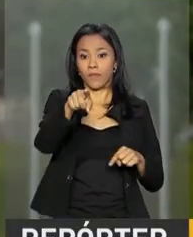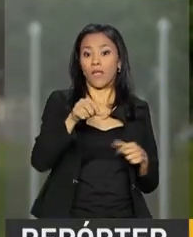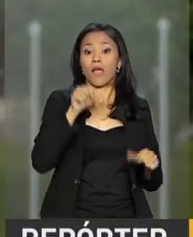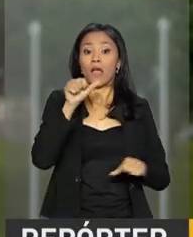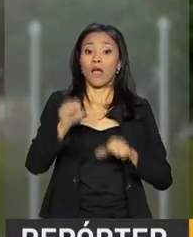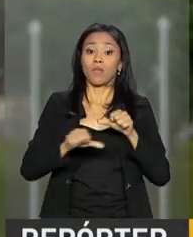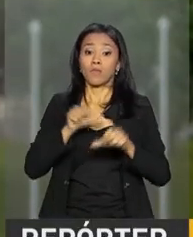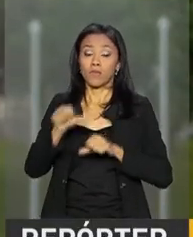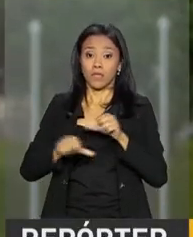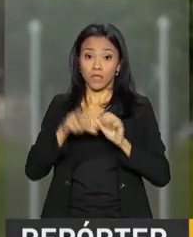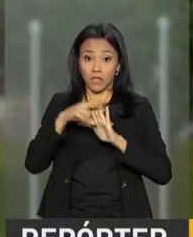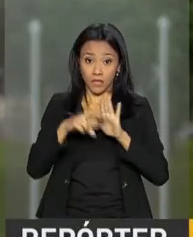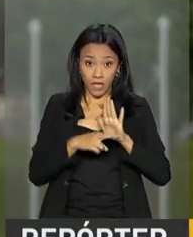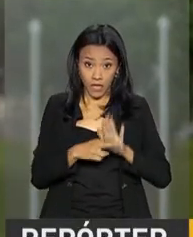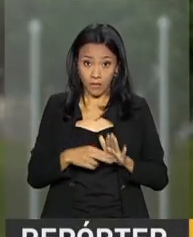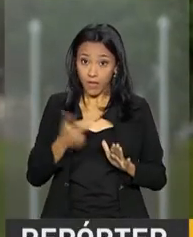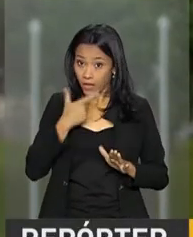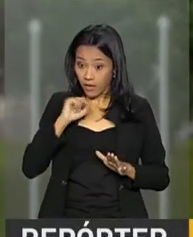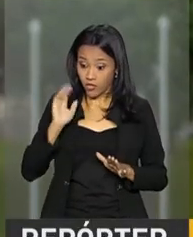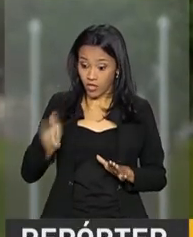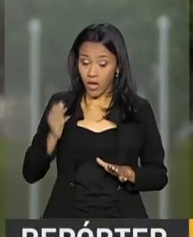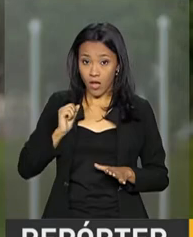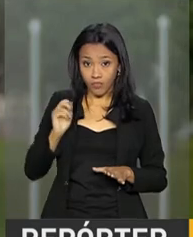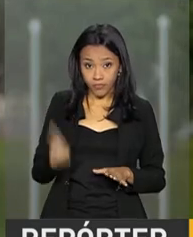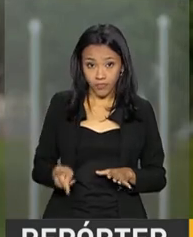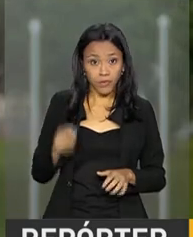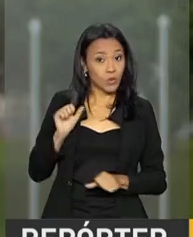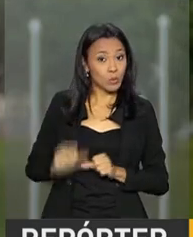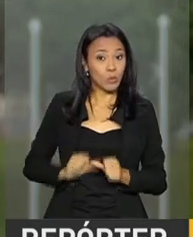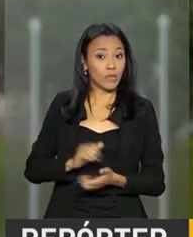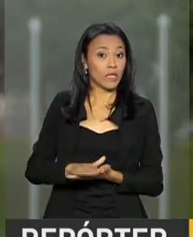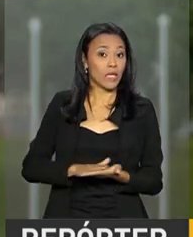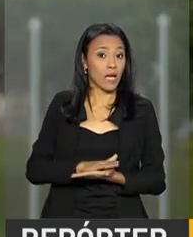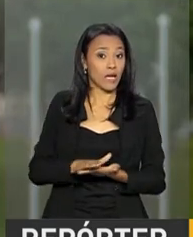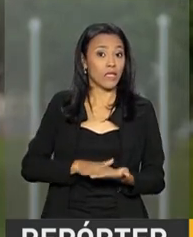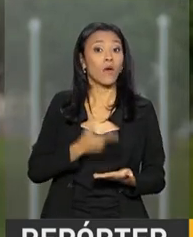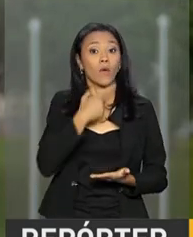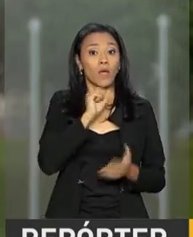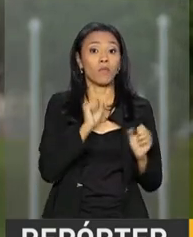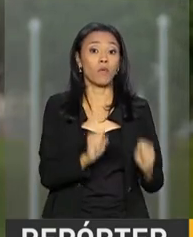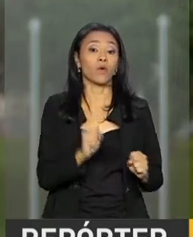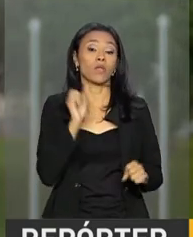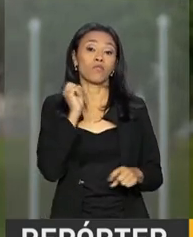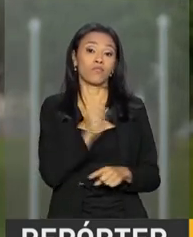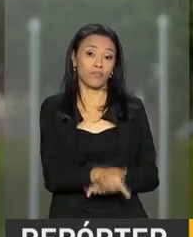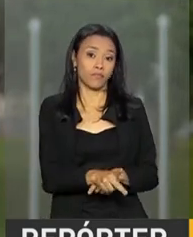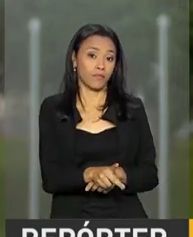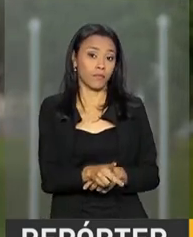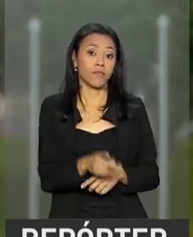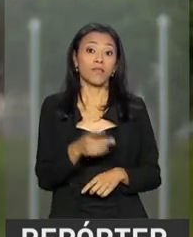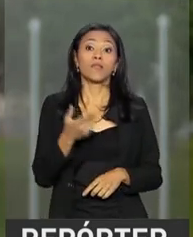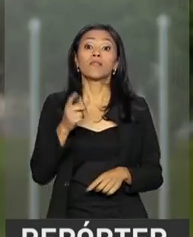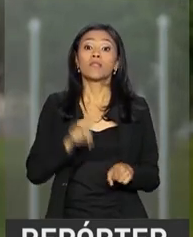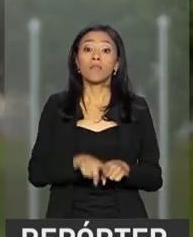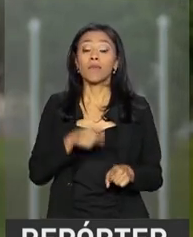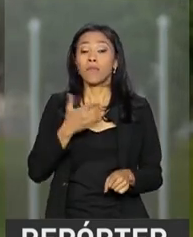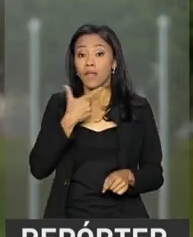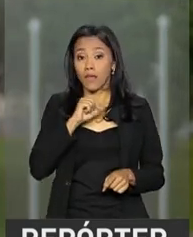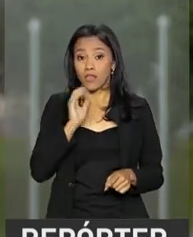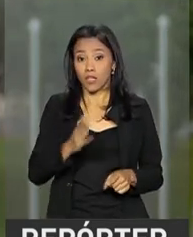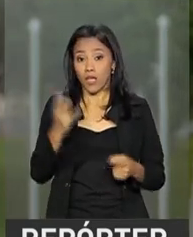nada pra quem já está aposentado ou já pode se aposentar também não muda pra quem já recebe o benefício